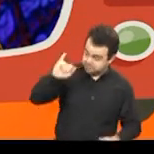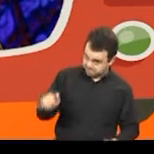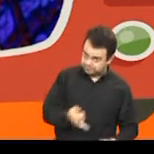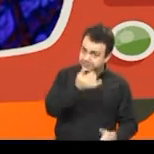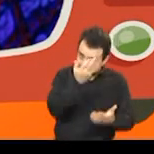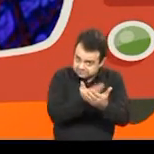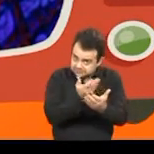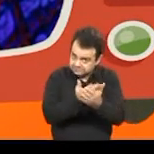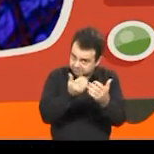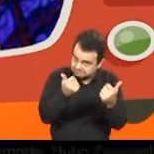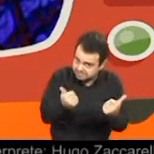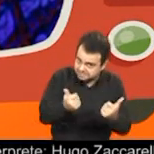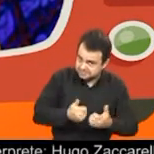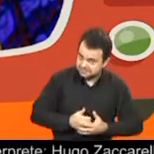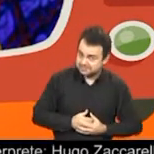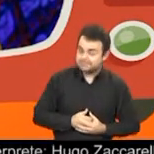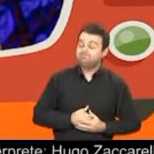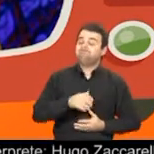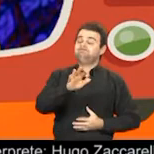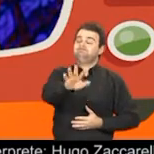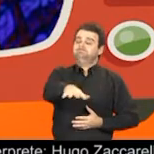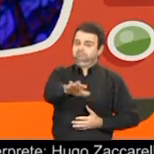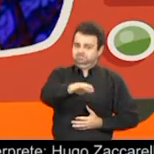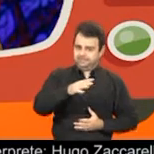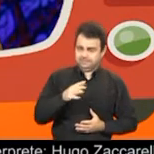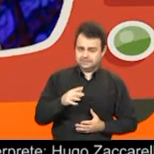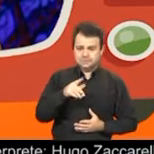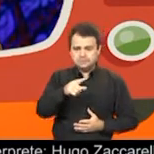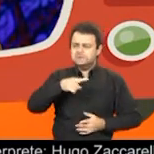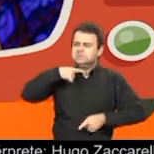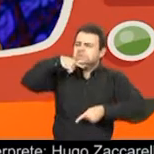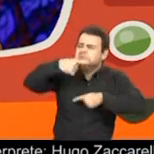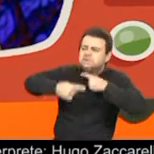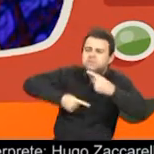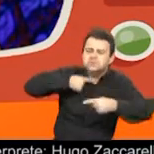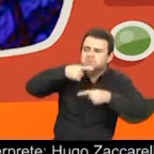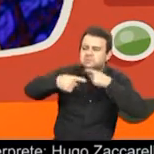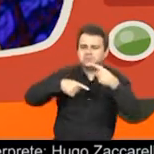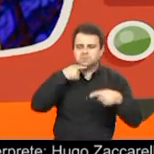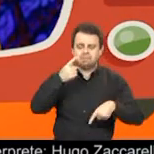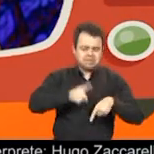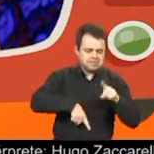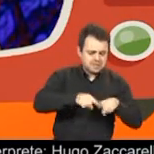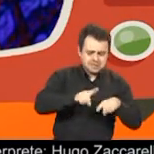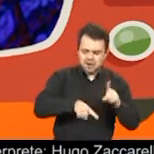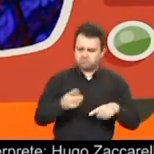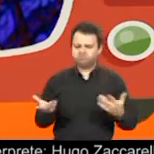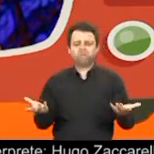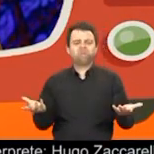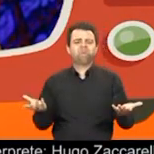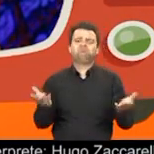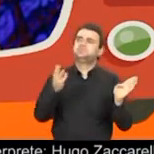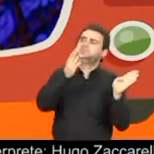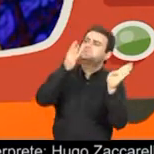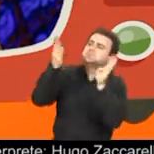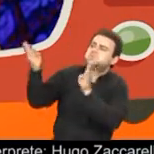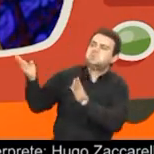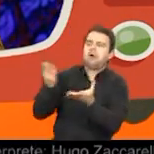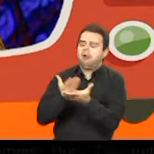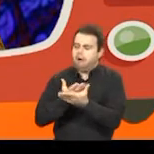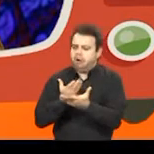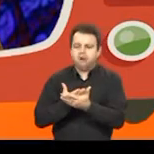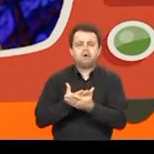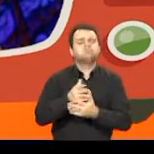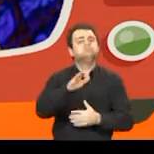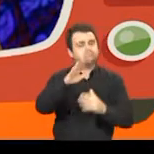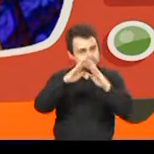aproveitando muito. E lembrem-se, se vocês tiverem dúvidas quanto ao material, quanto às aulas, entrem